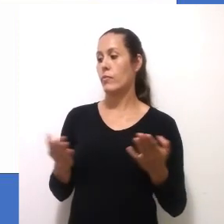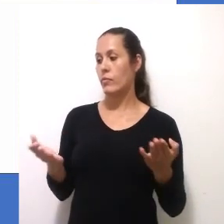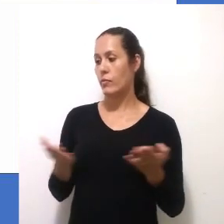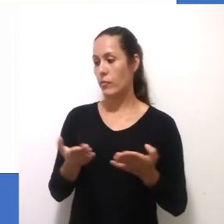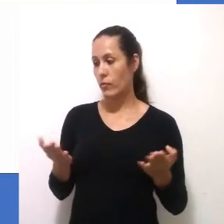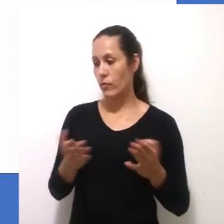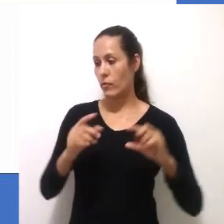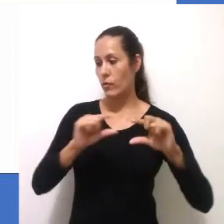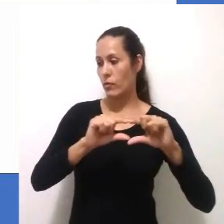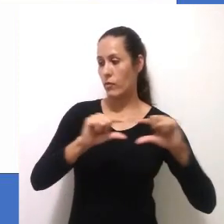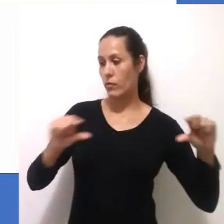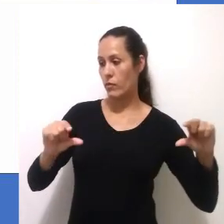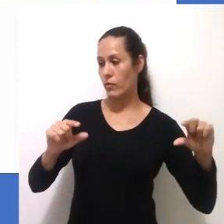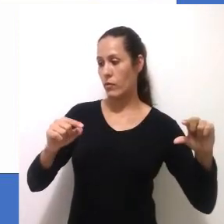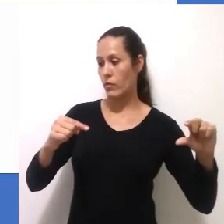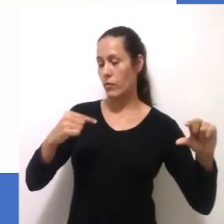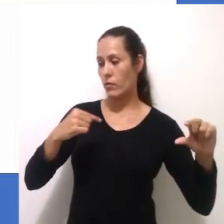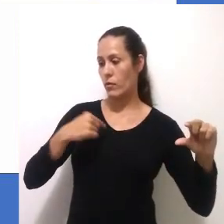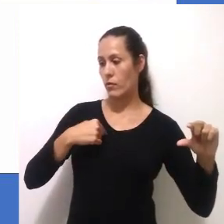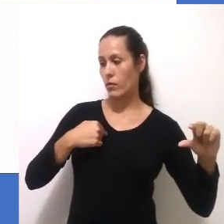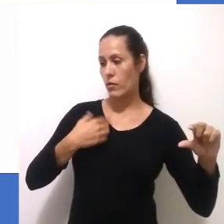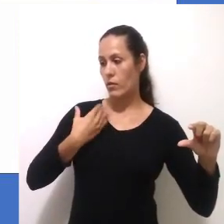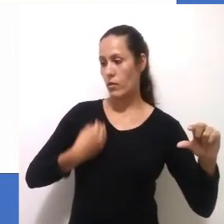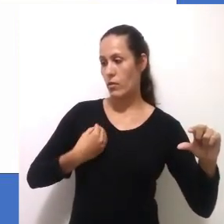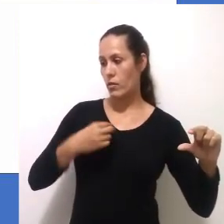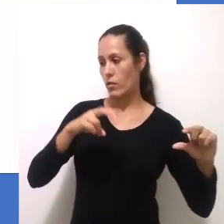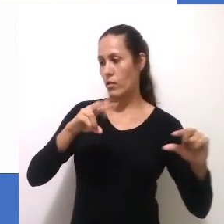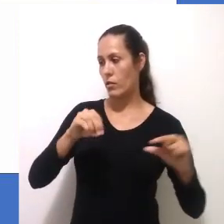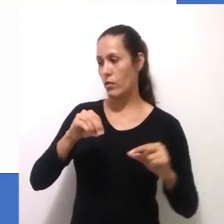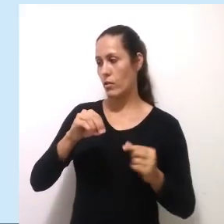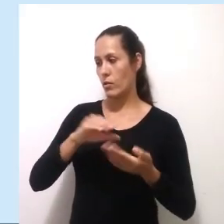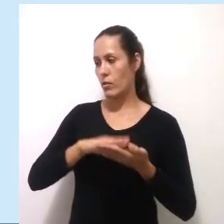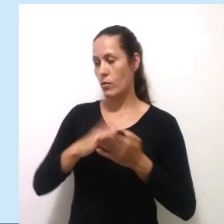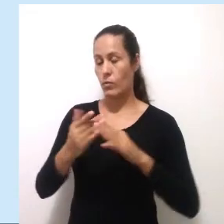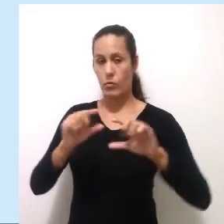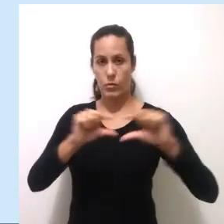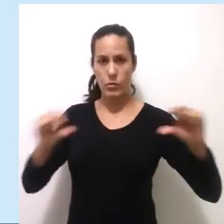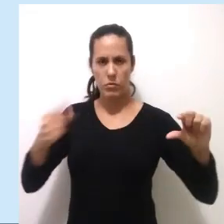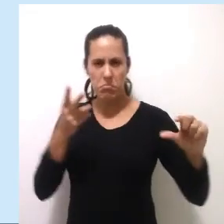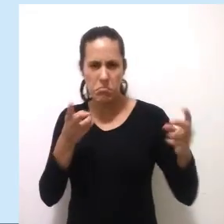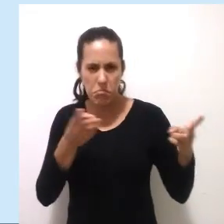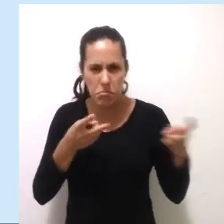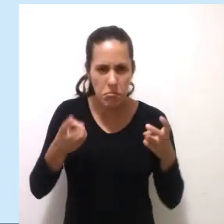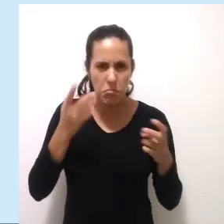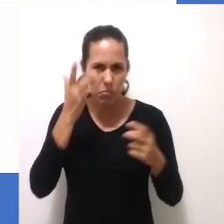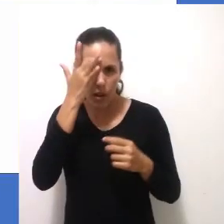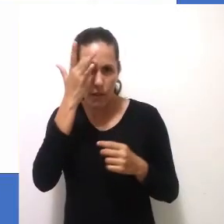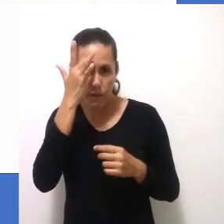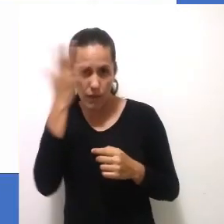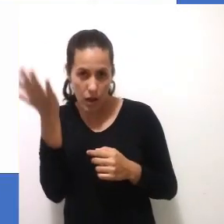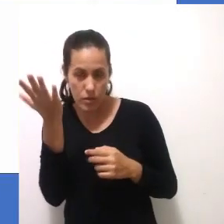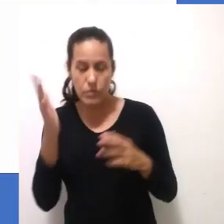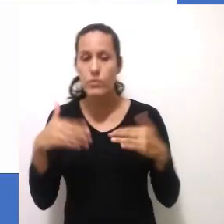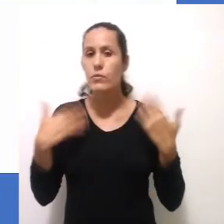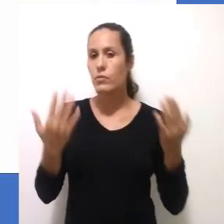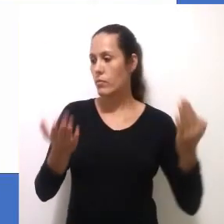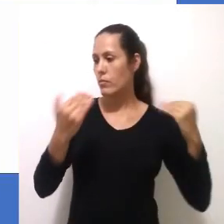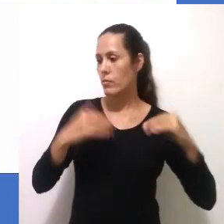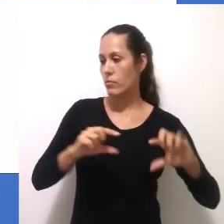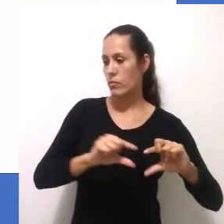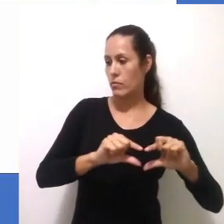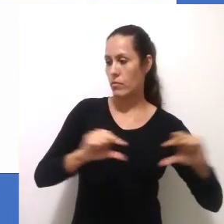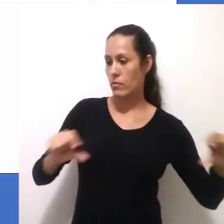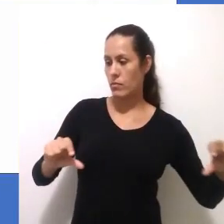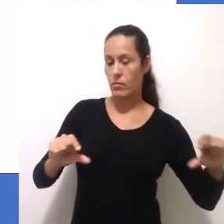tradução. I'm not going to eat couscous after school. Percebeu como é fácil? E agora, a gente